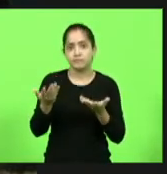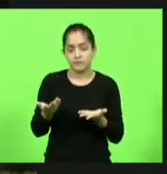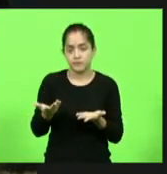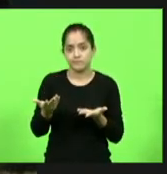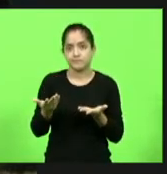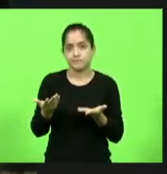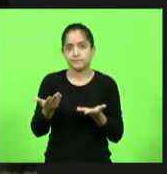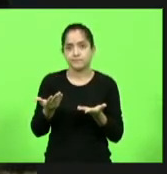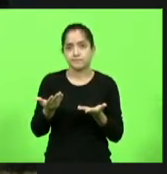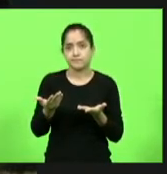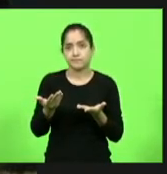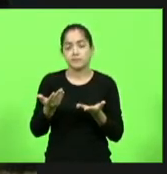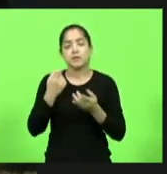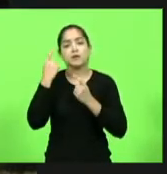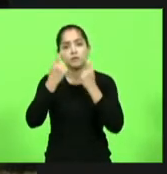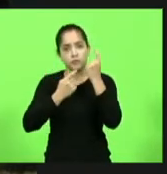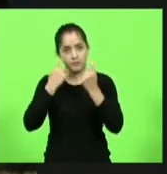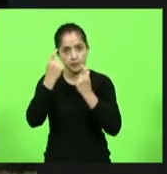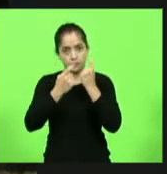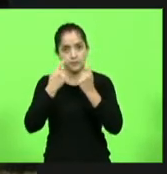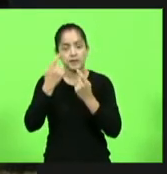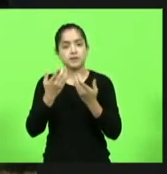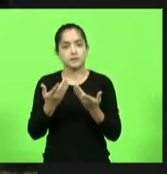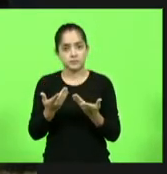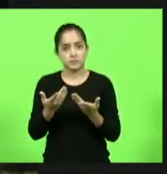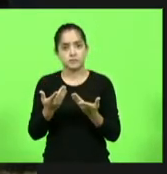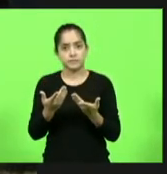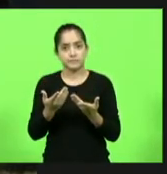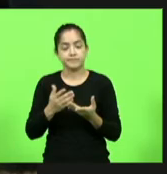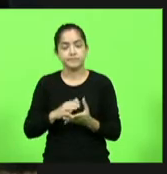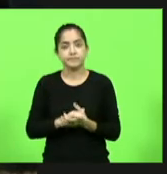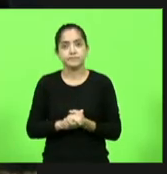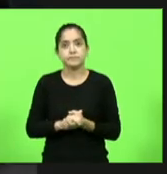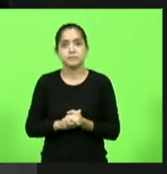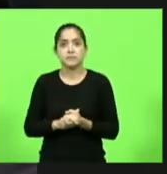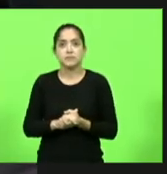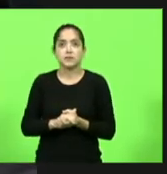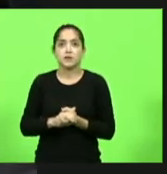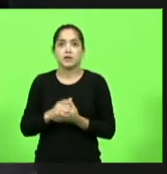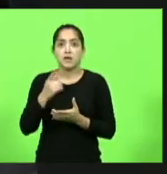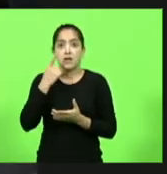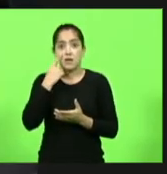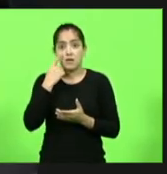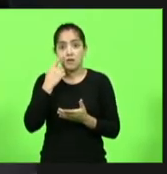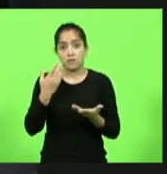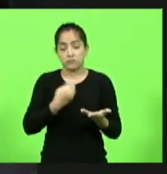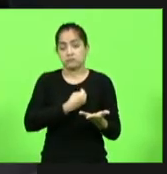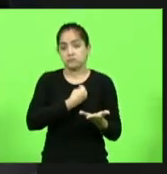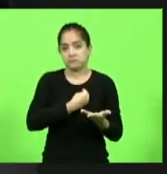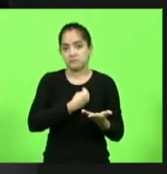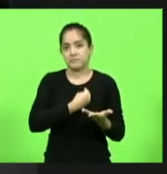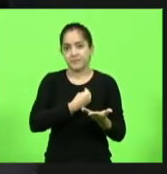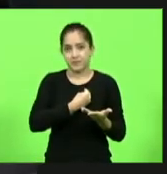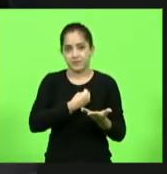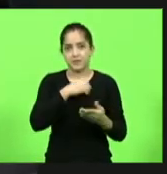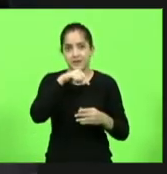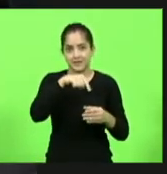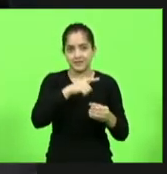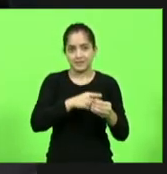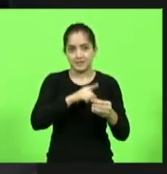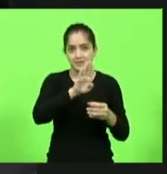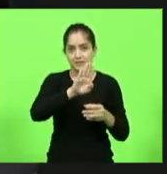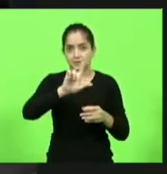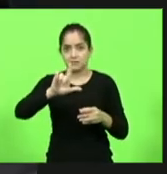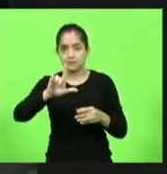Então, me preocupa muito o repasse desse recurso. Eu vivo aqui em Blumenau e em volta da minha cidade, na